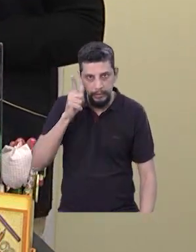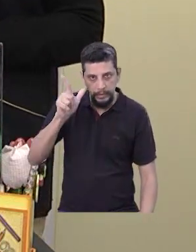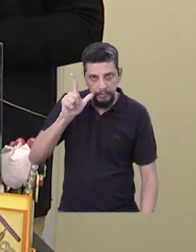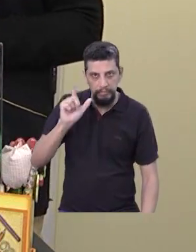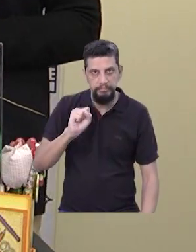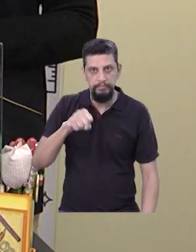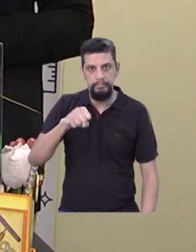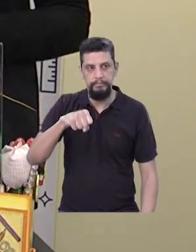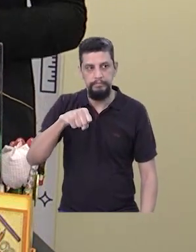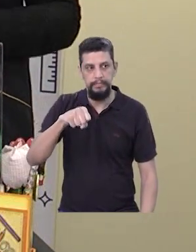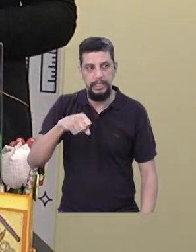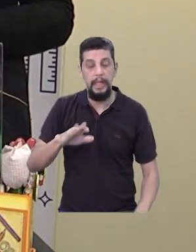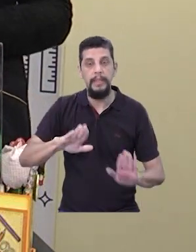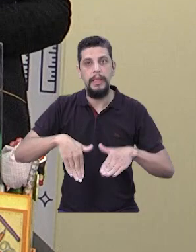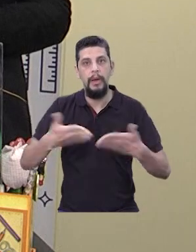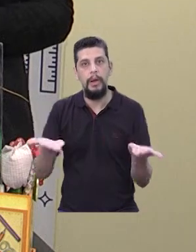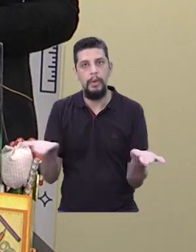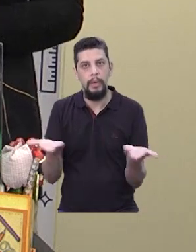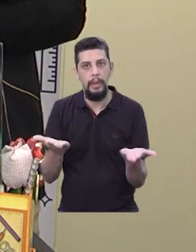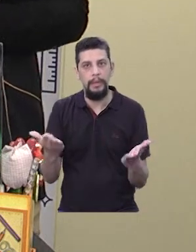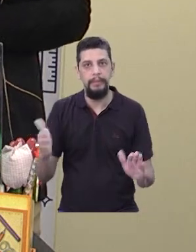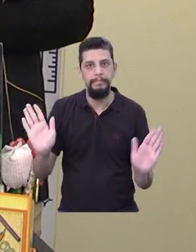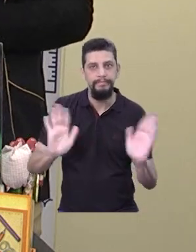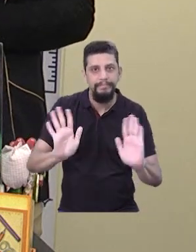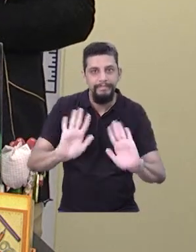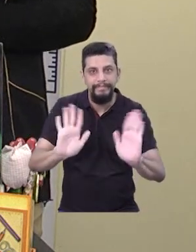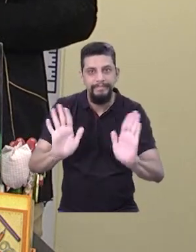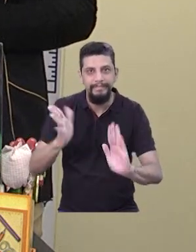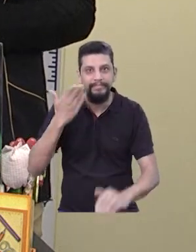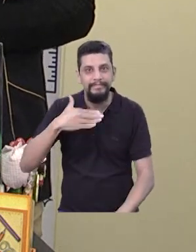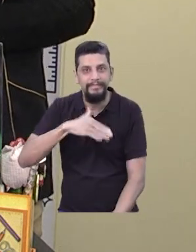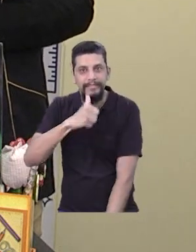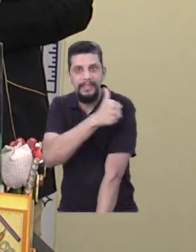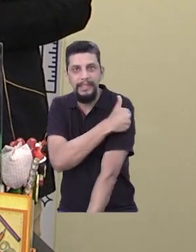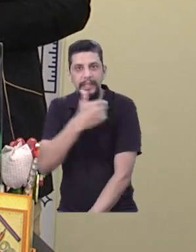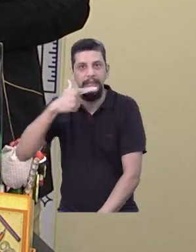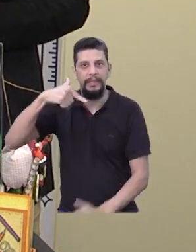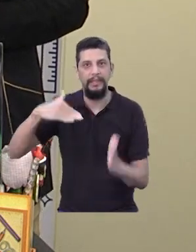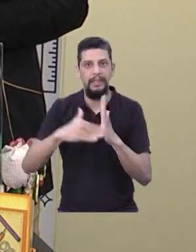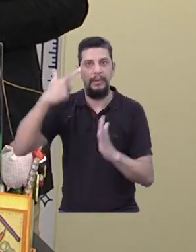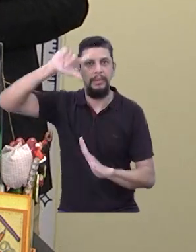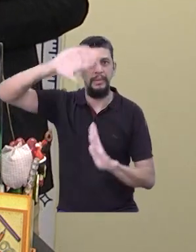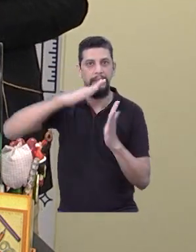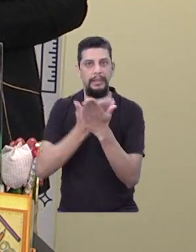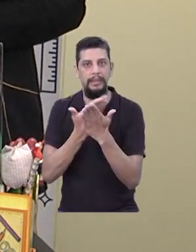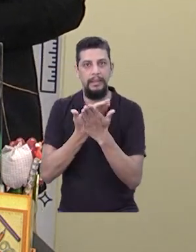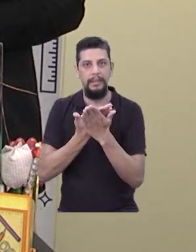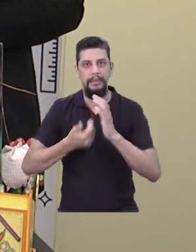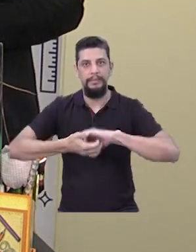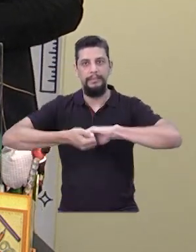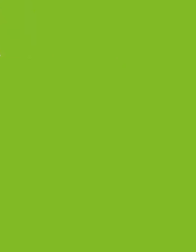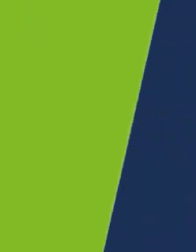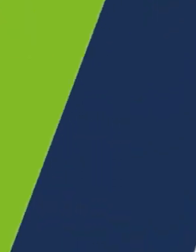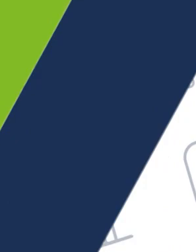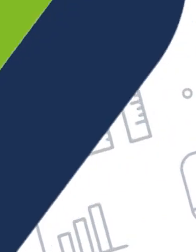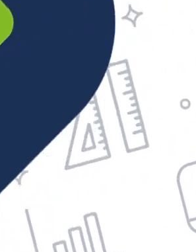Conseguiu, Gato? Assim. Aí. Então agora nós podemos dar tchau. Tchau. Até a próxima aula.